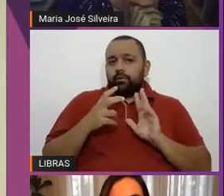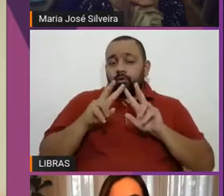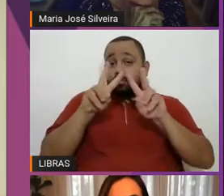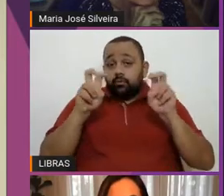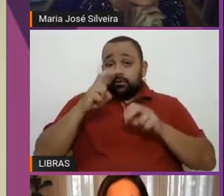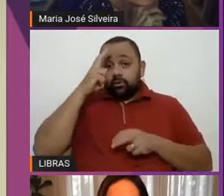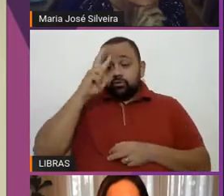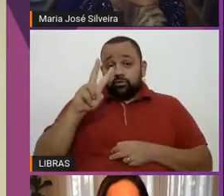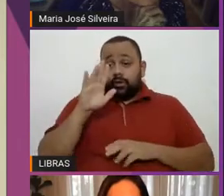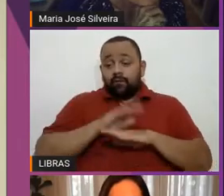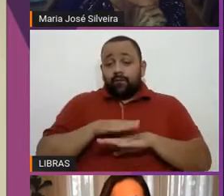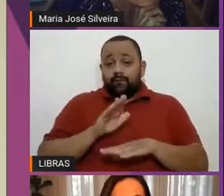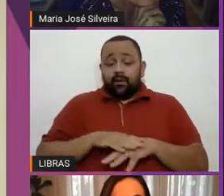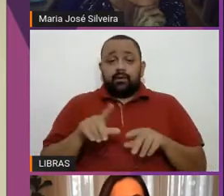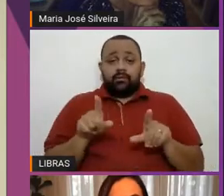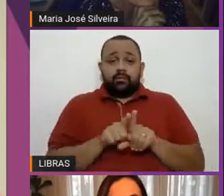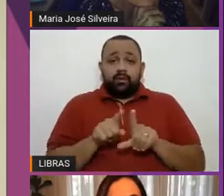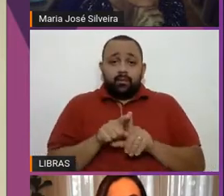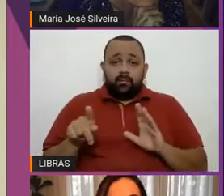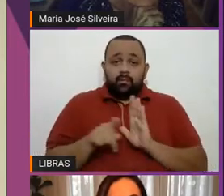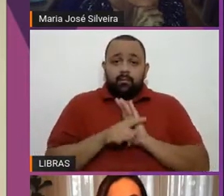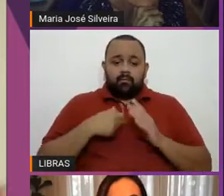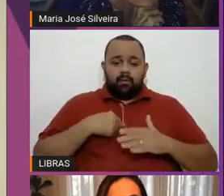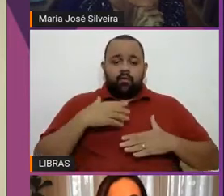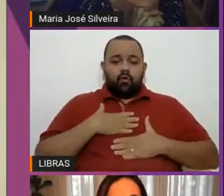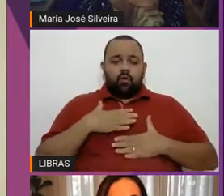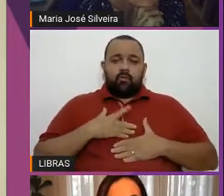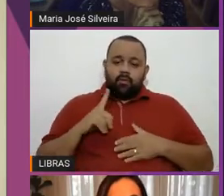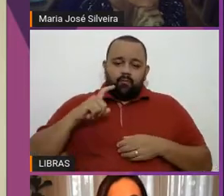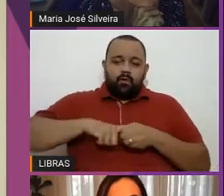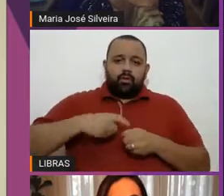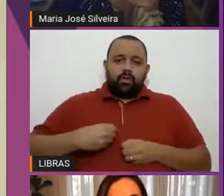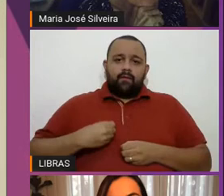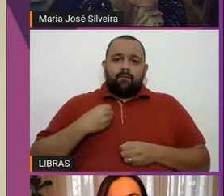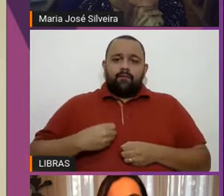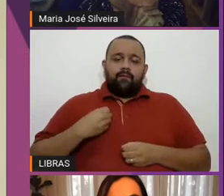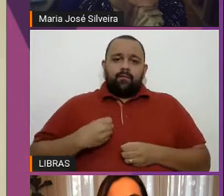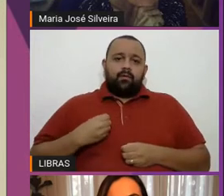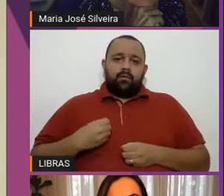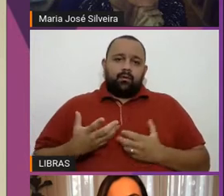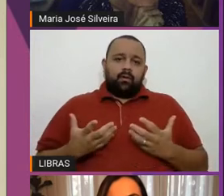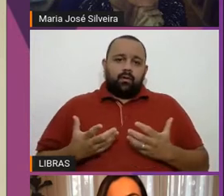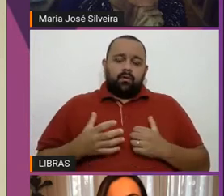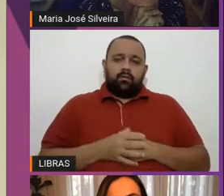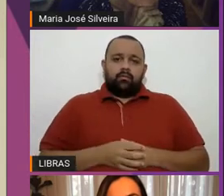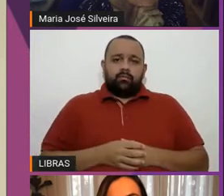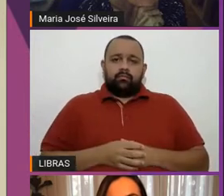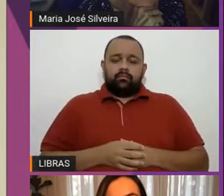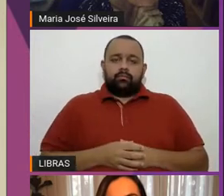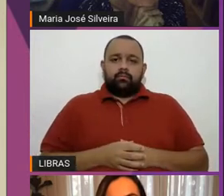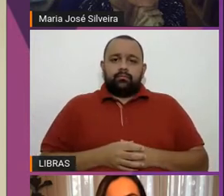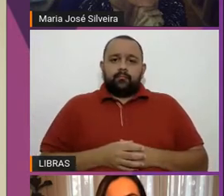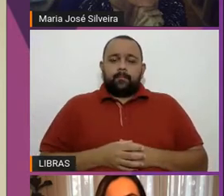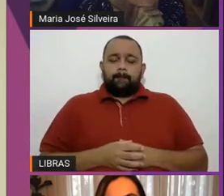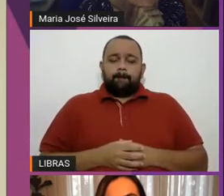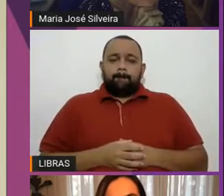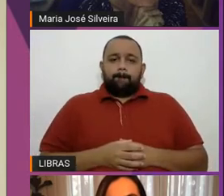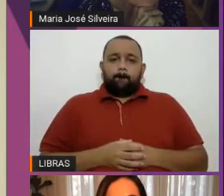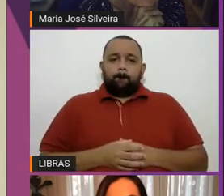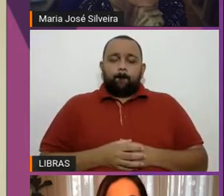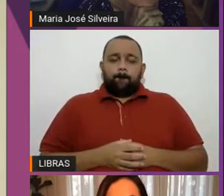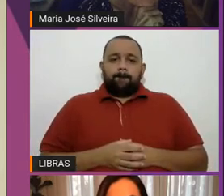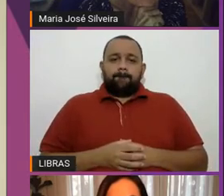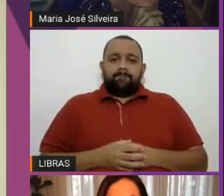as histórias que faz com que volte a uma vida mais vida vida como vem mais coisa não só esse enfim e